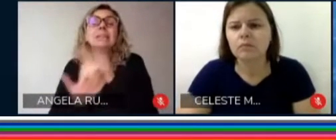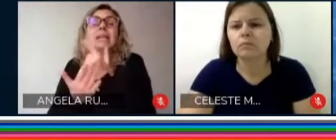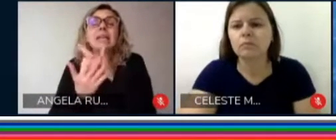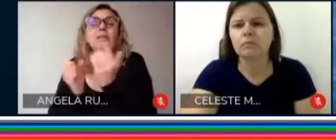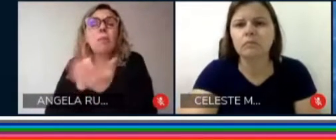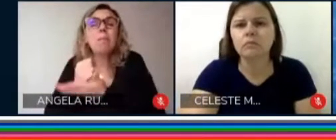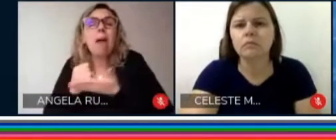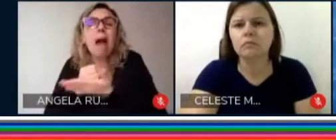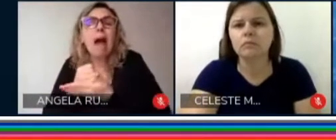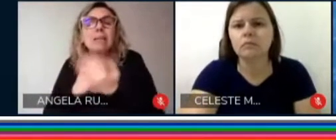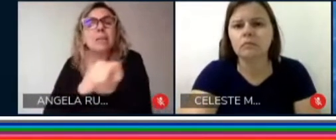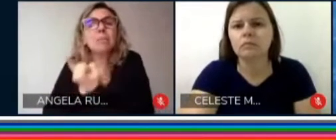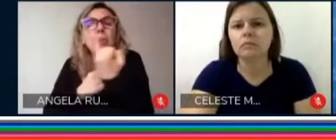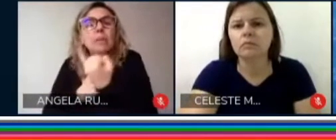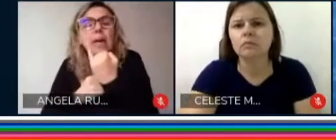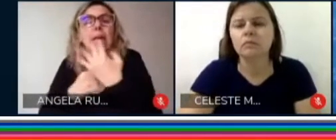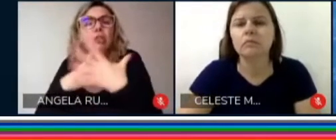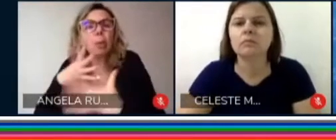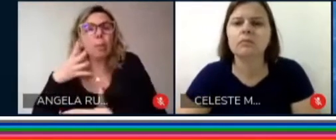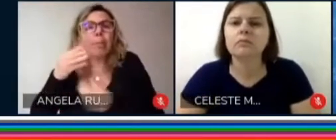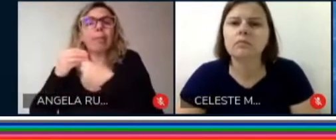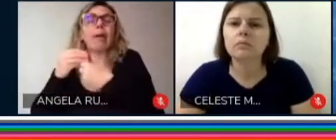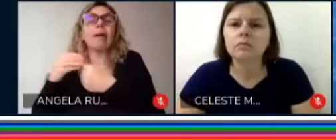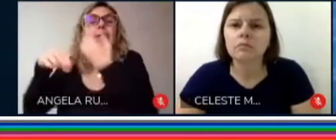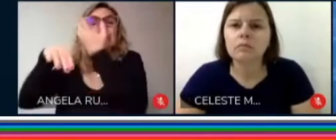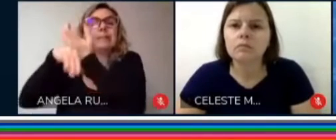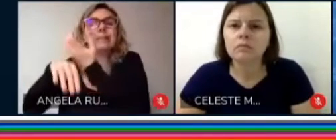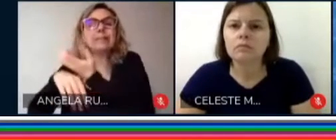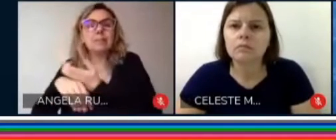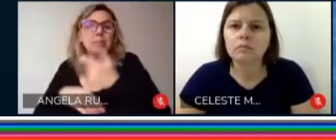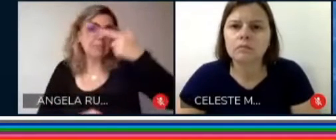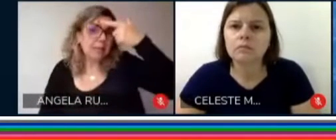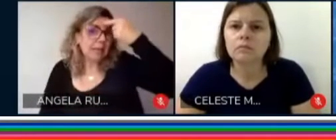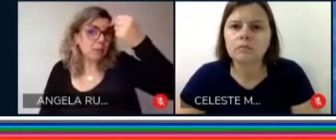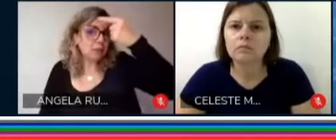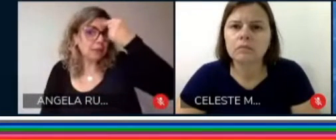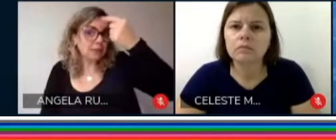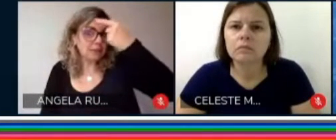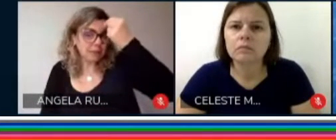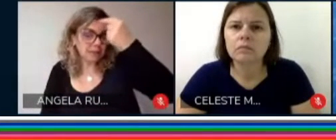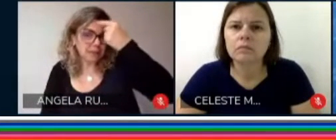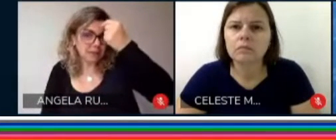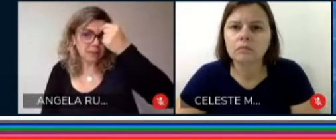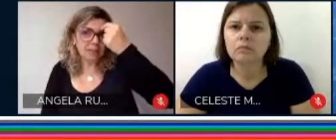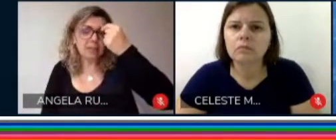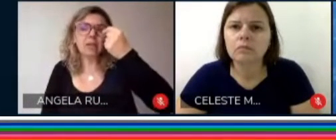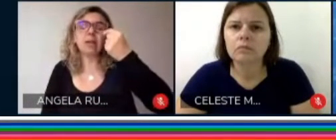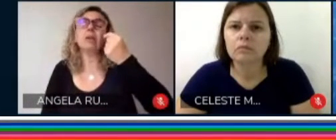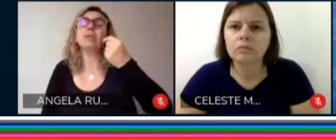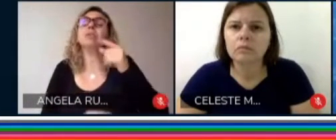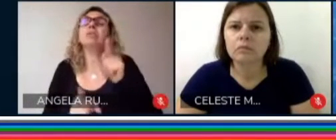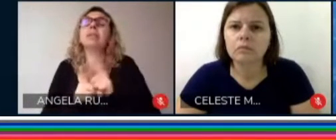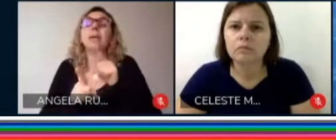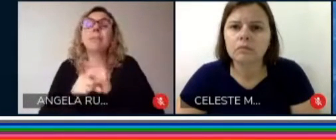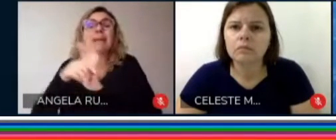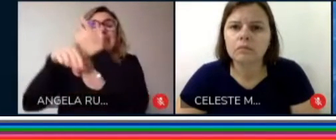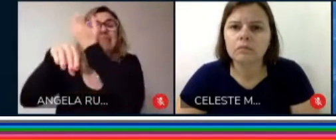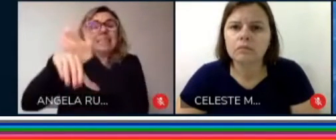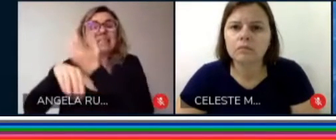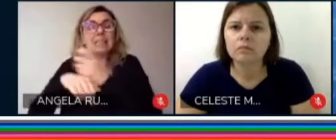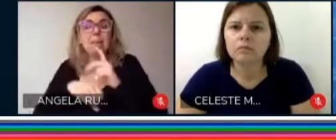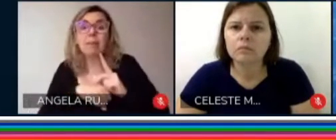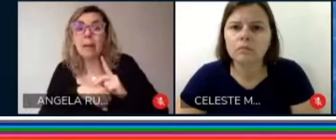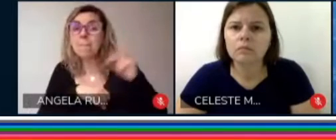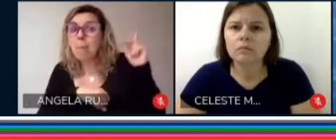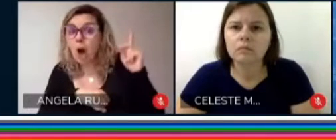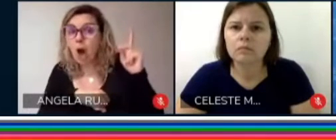básicas, essenciais e complementares das disciplinas da graduação, das disciplinas de pós-graduação, né? Então